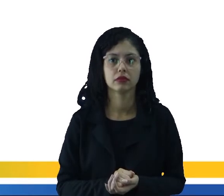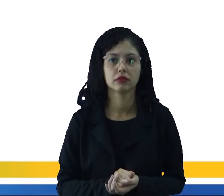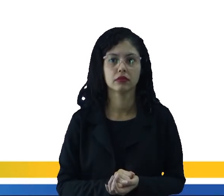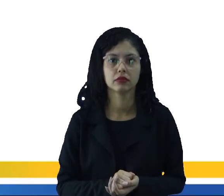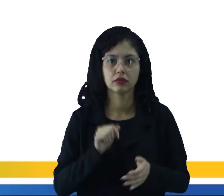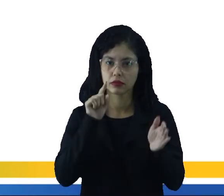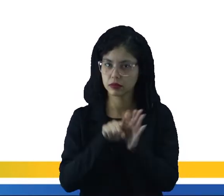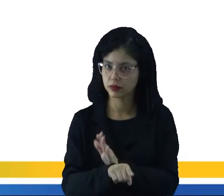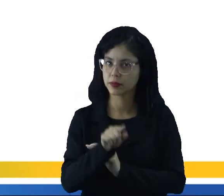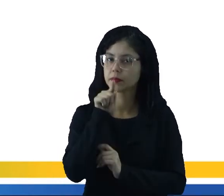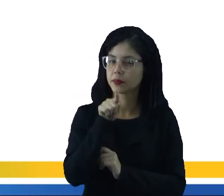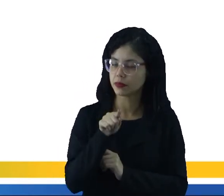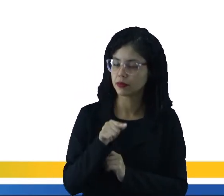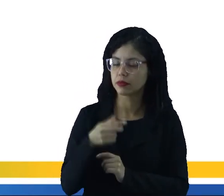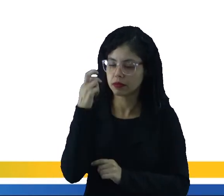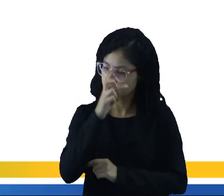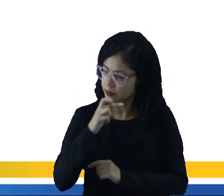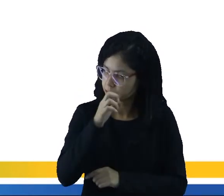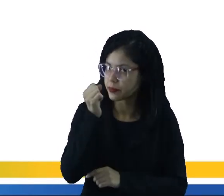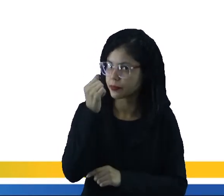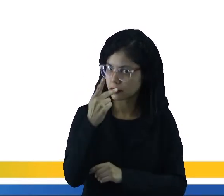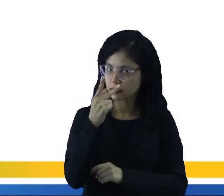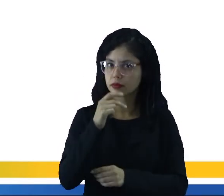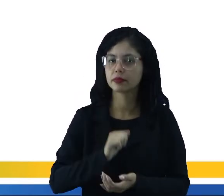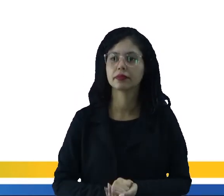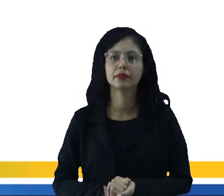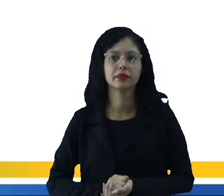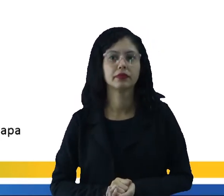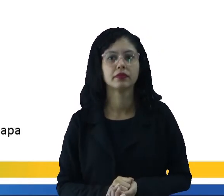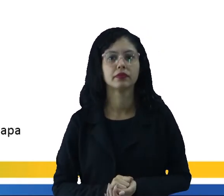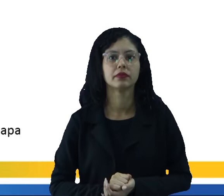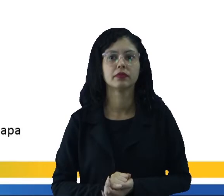da questão que você está analisando.